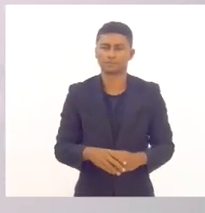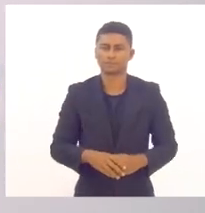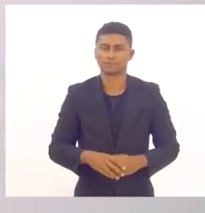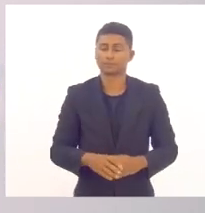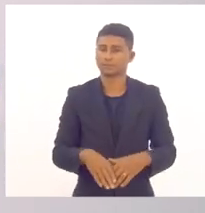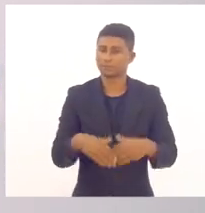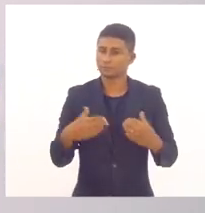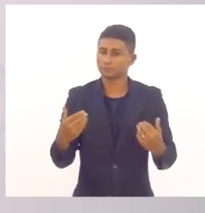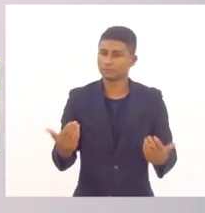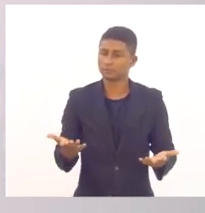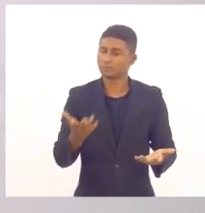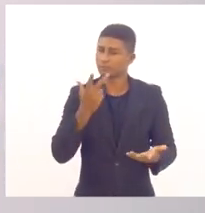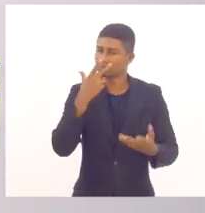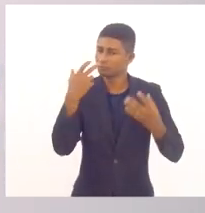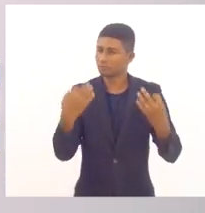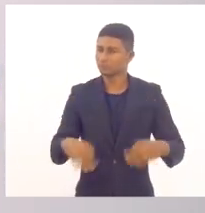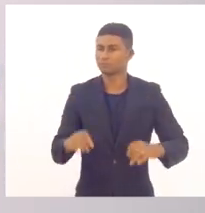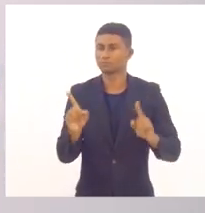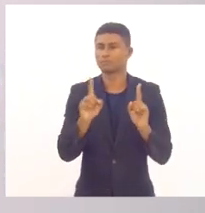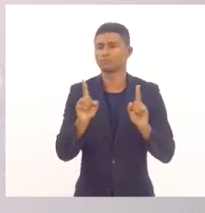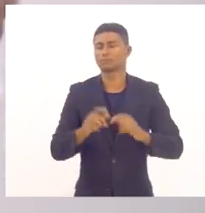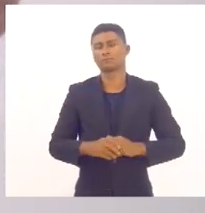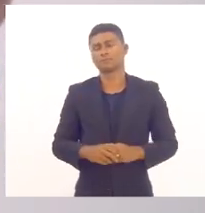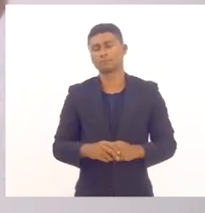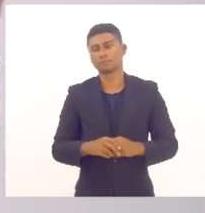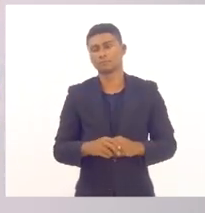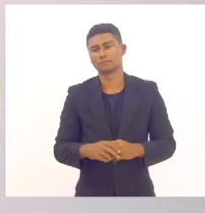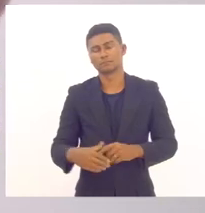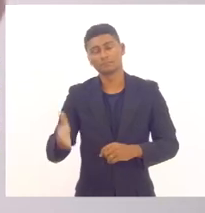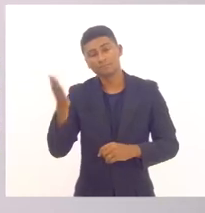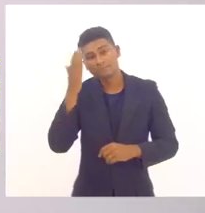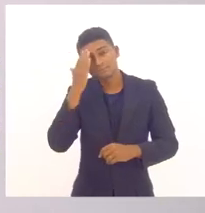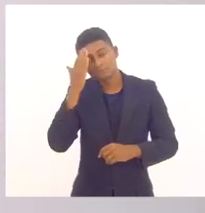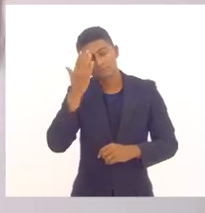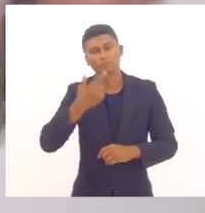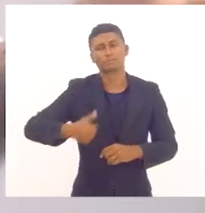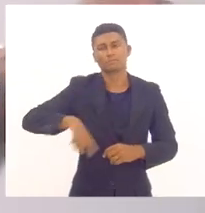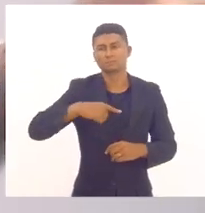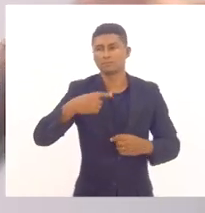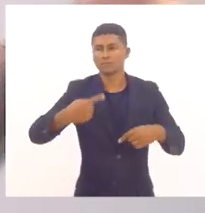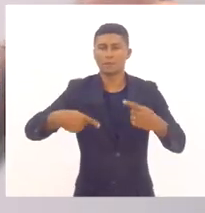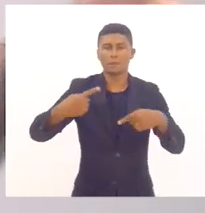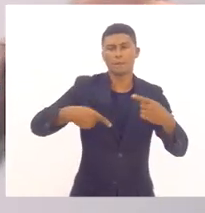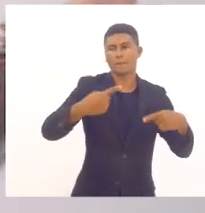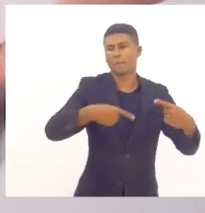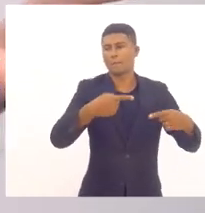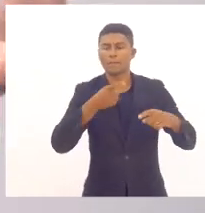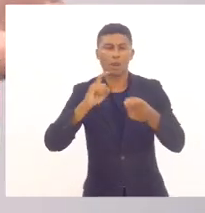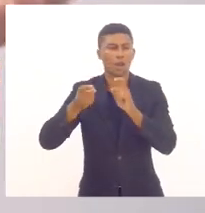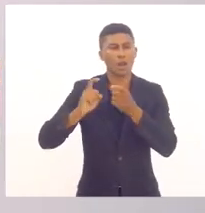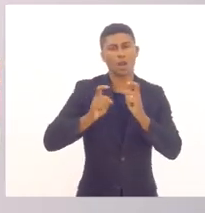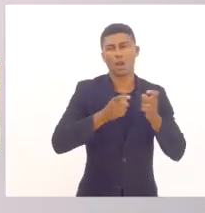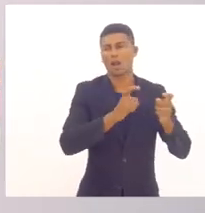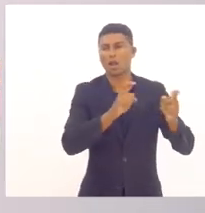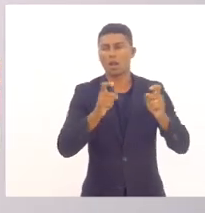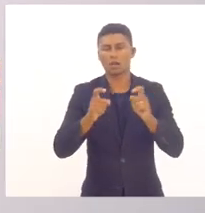não seria correto. É claro que, quando a gente discute isso, há considerações sobre